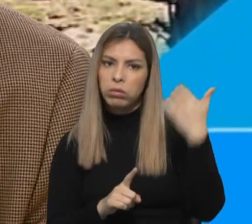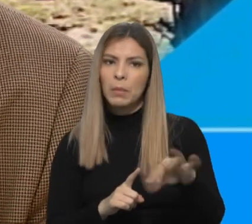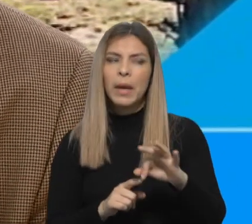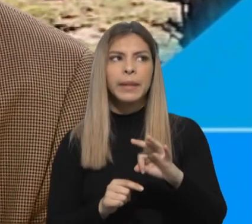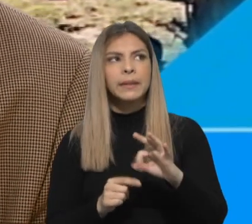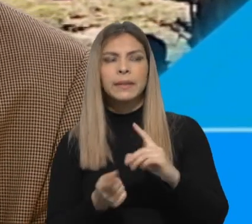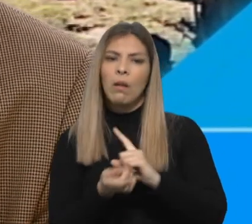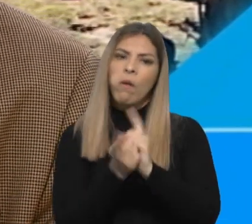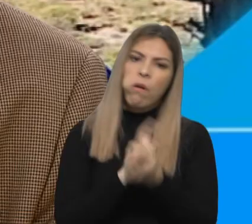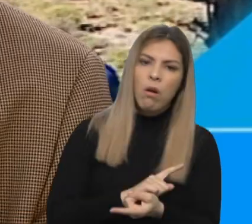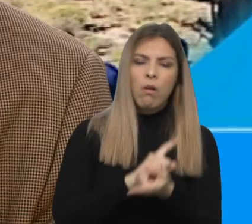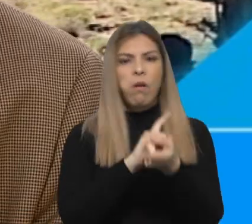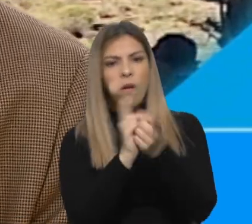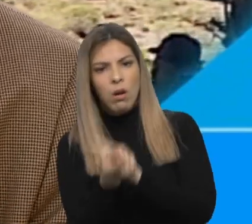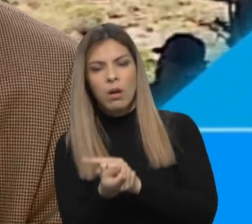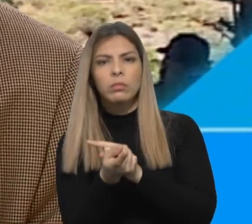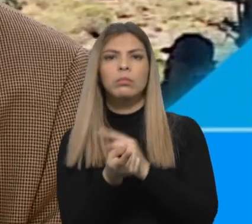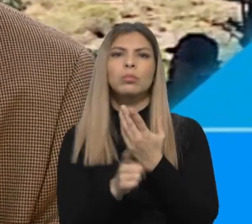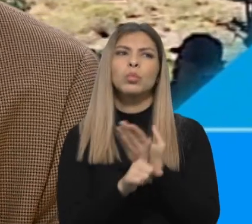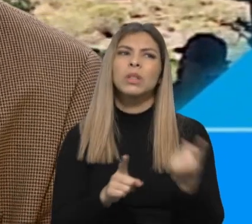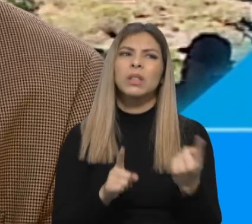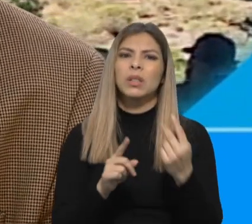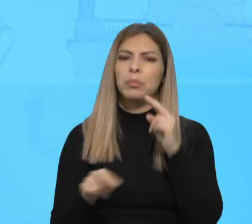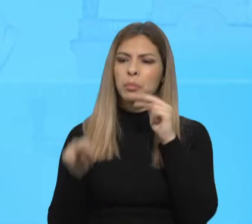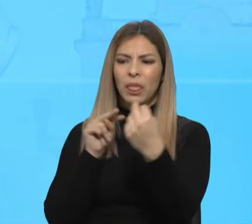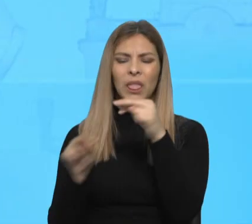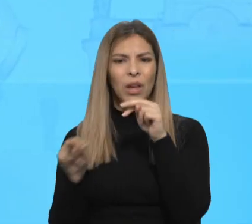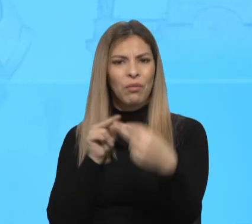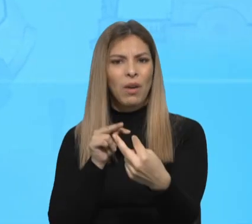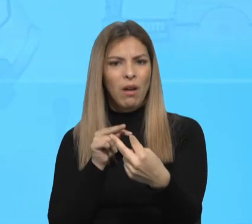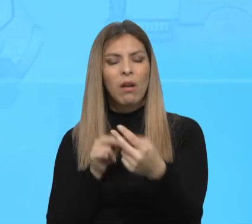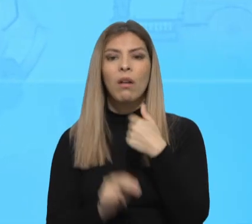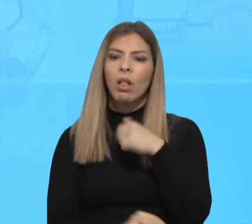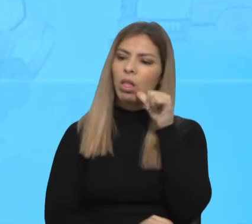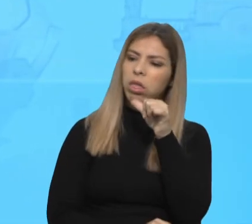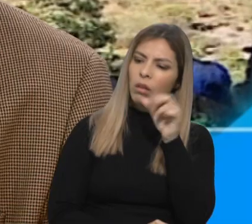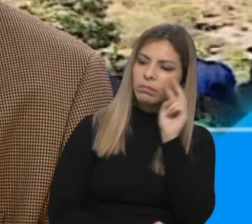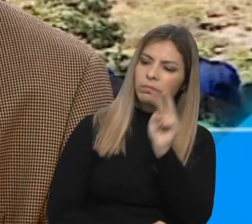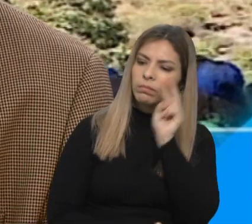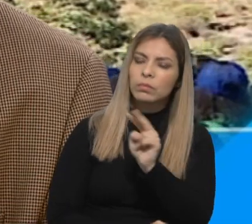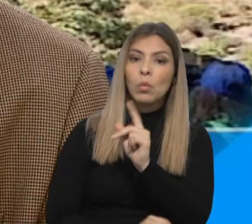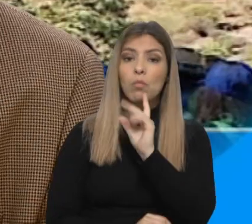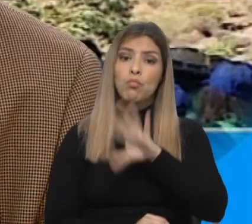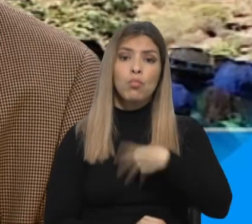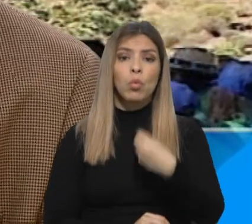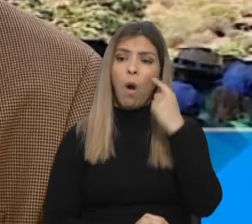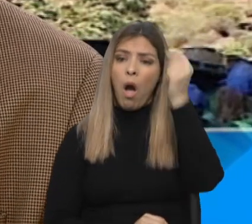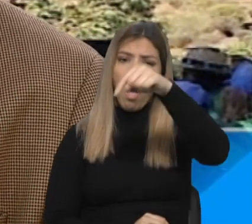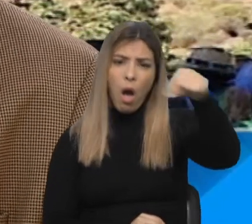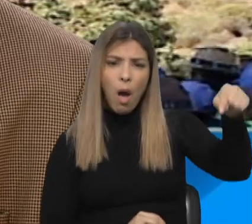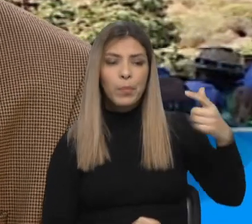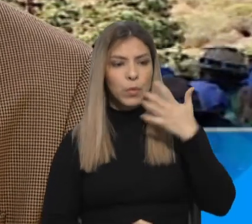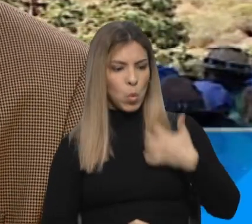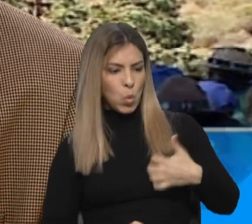contraciclo e é uma perspectiva em contracorrente com aquilo que nós assistimos pelo mundo fora, em que são mais os orgulhos próprios